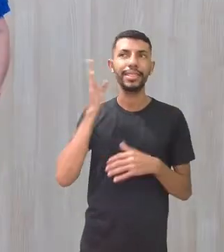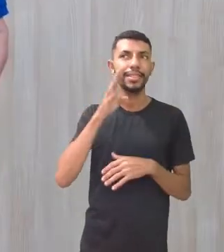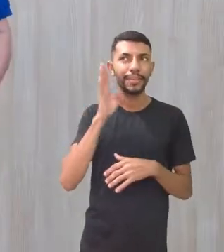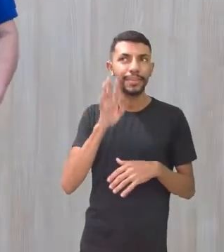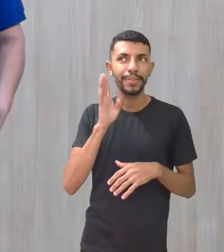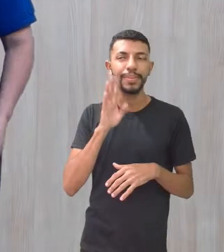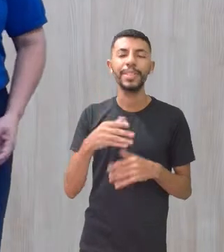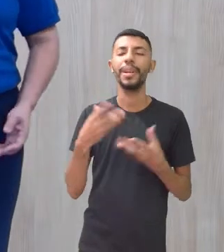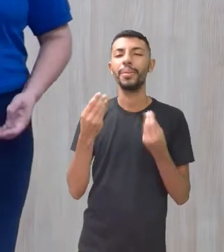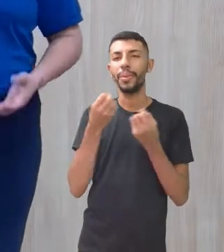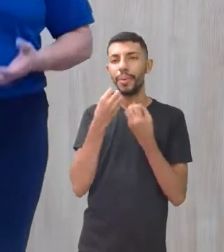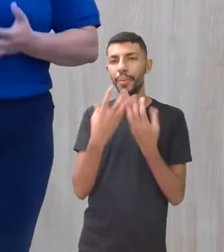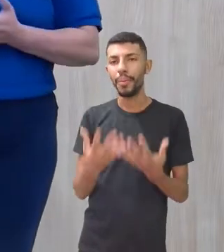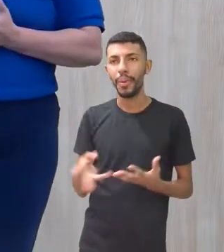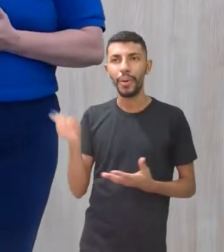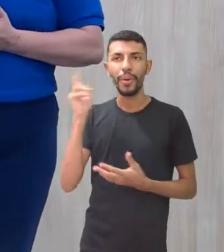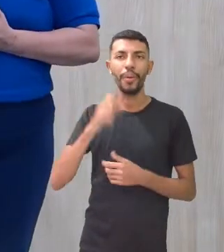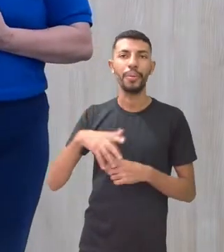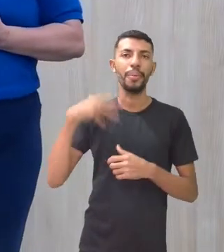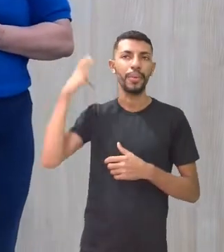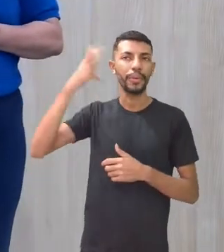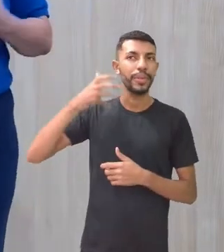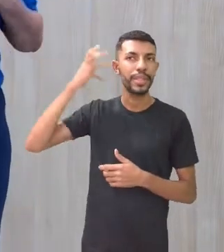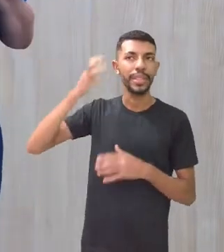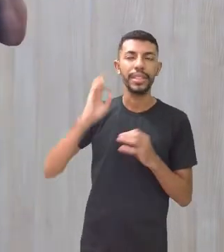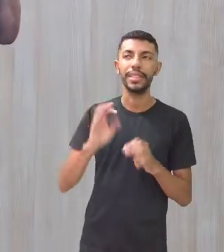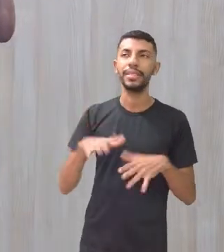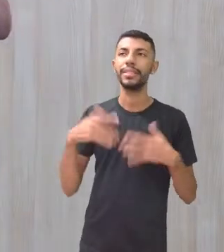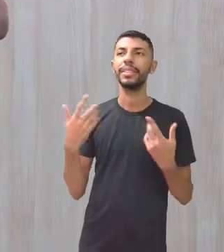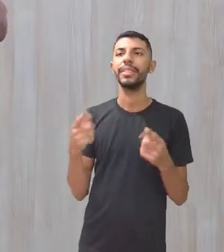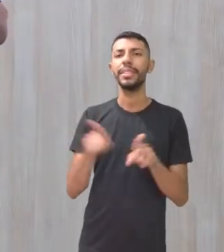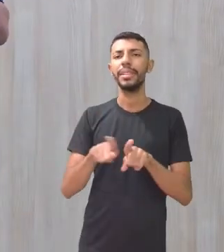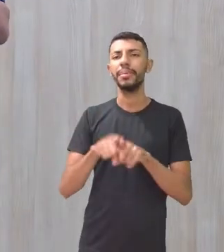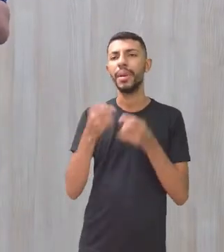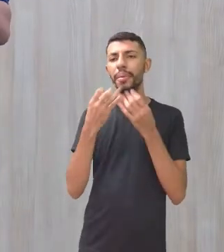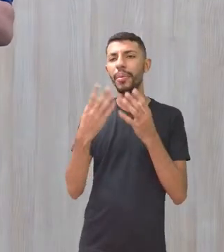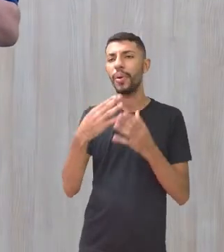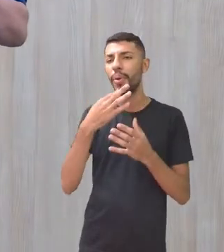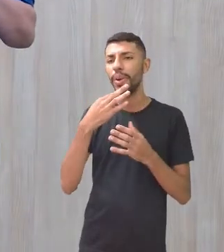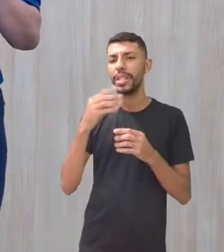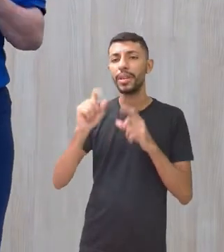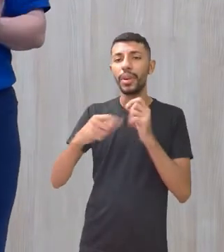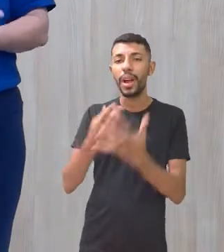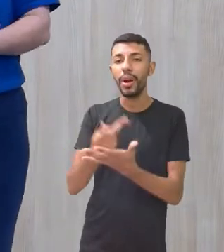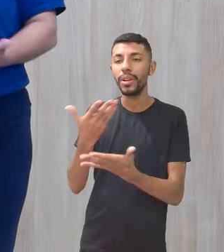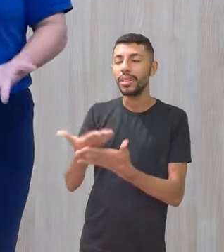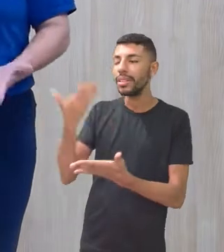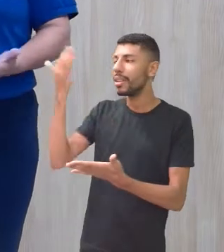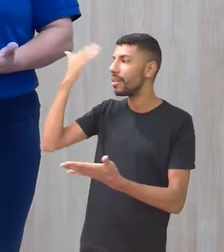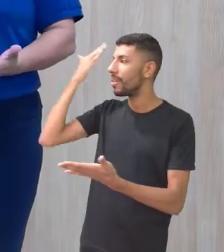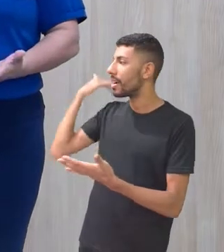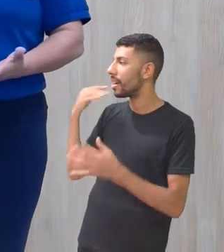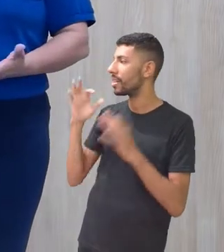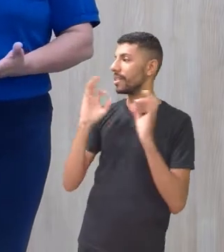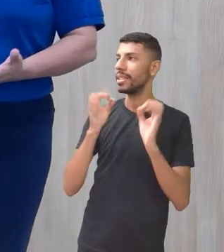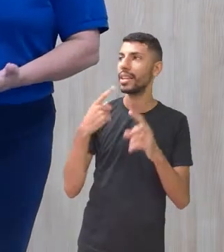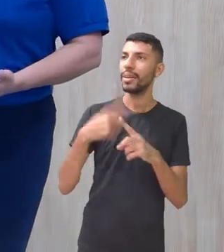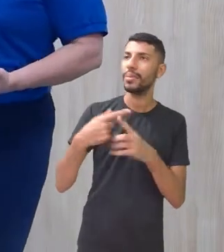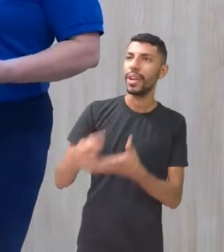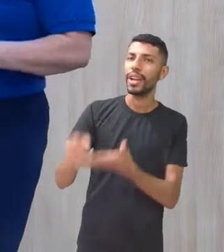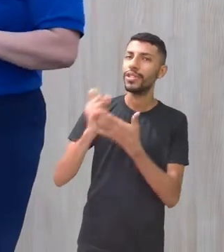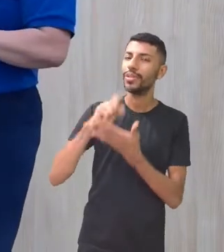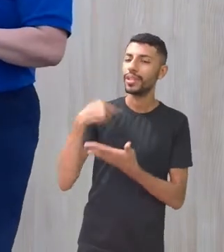gostoso ouvir música. E é muito bom a gente conhecer, né, o que foi feito antes da nossa época, porque ajuda a gente a entender,